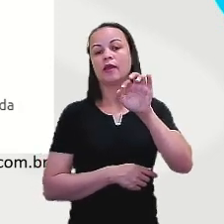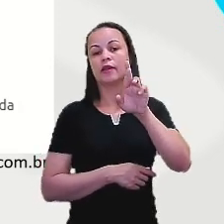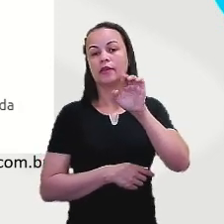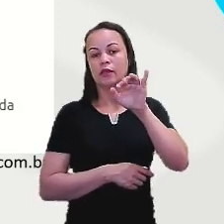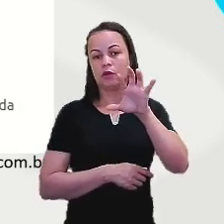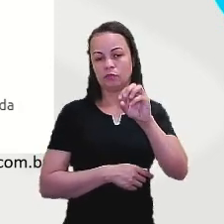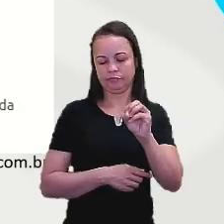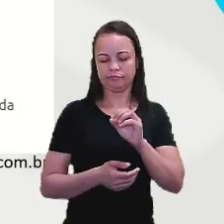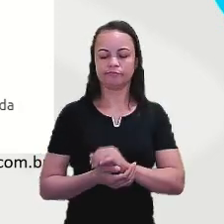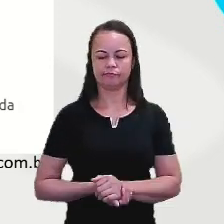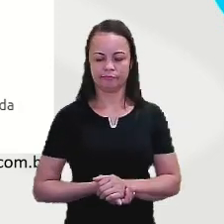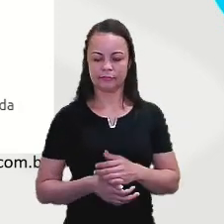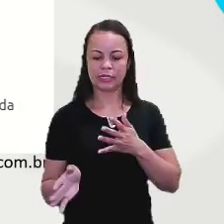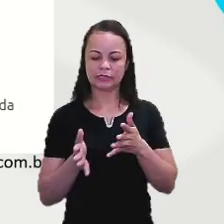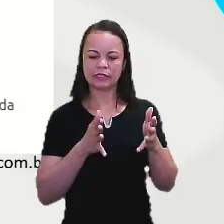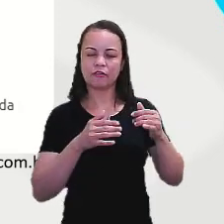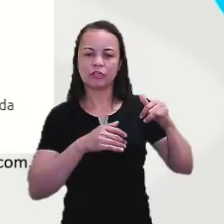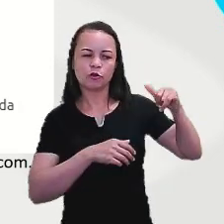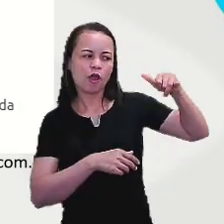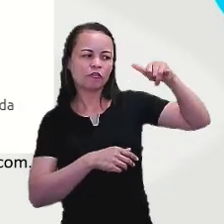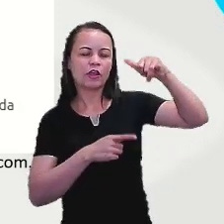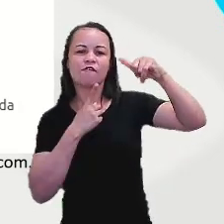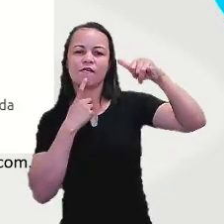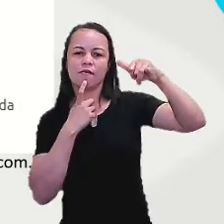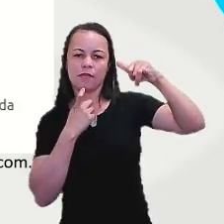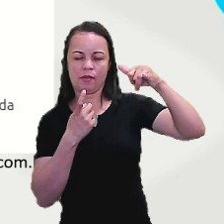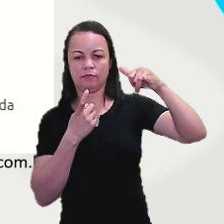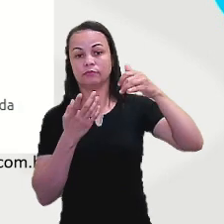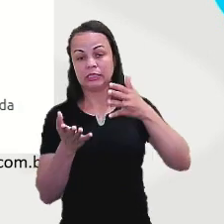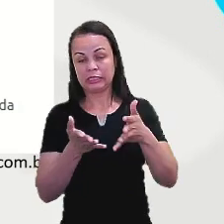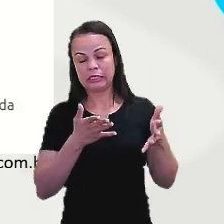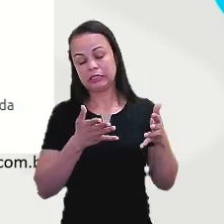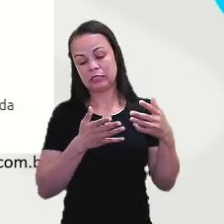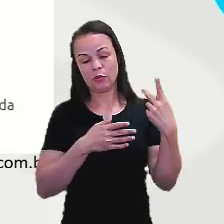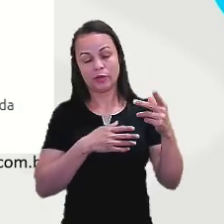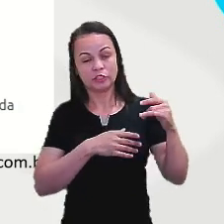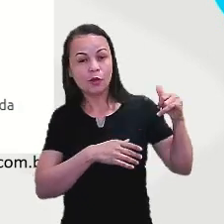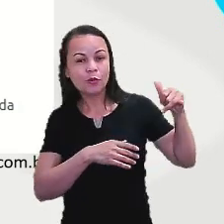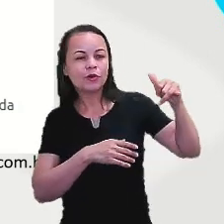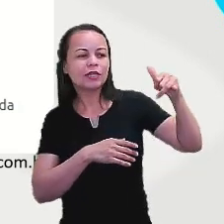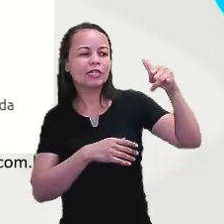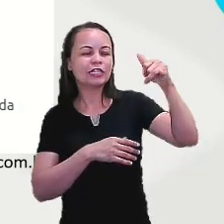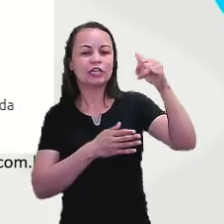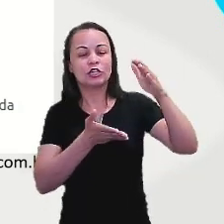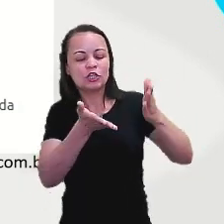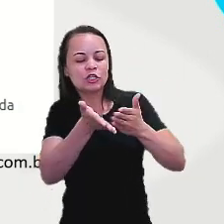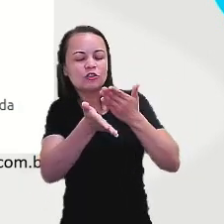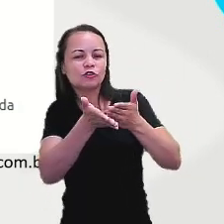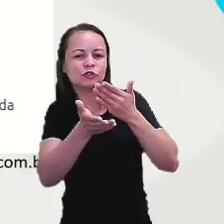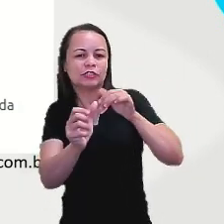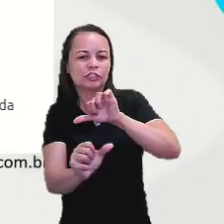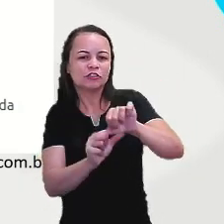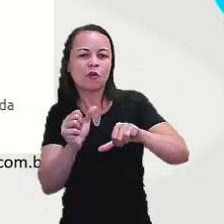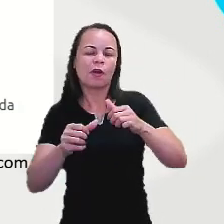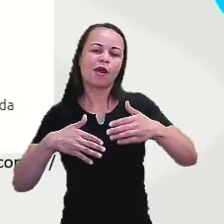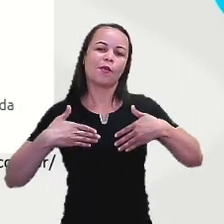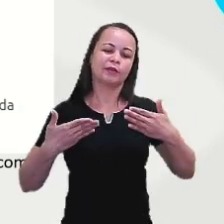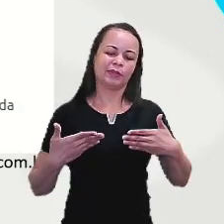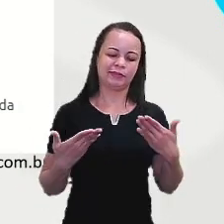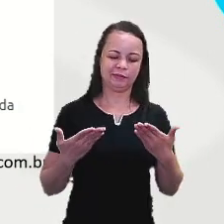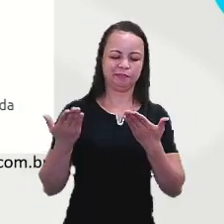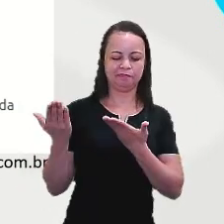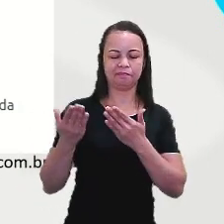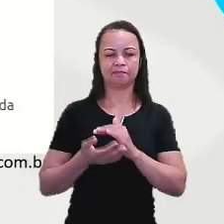do Avião Vermelho. Então, o livro aí se transformando numa animação. Percebemos